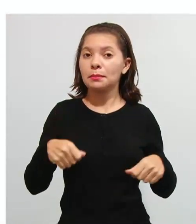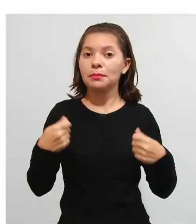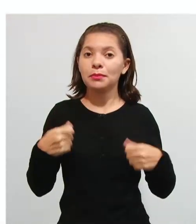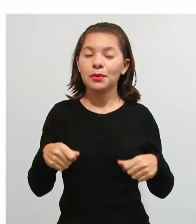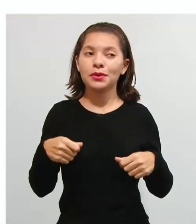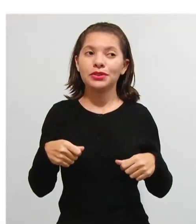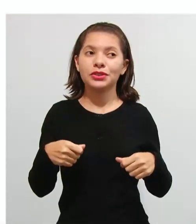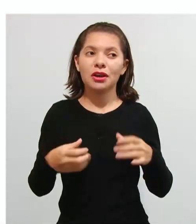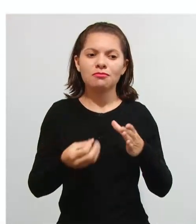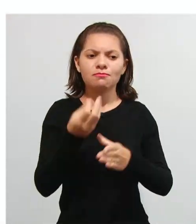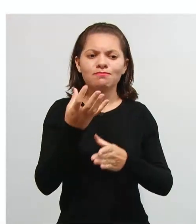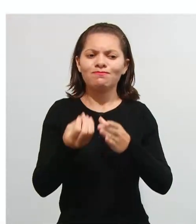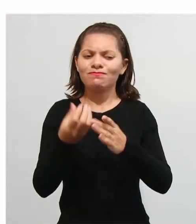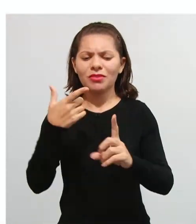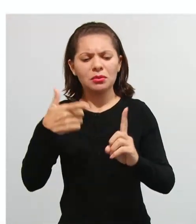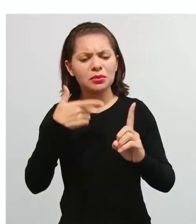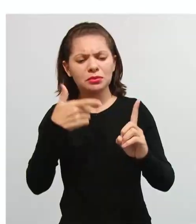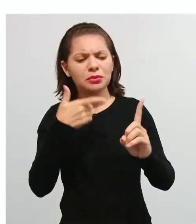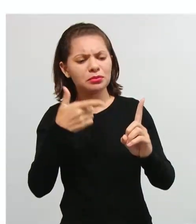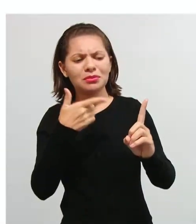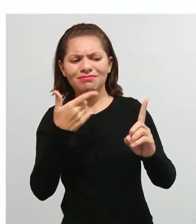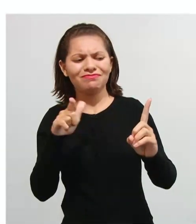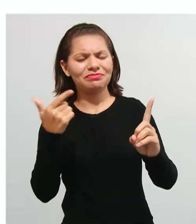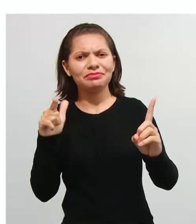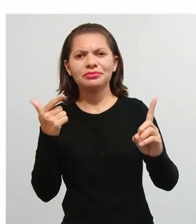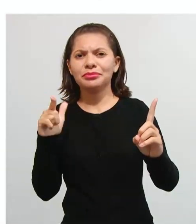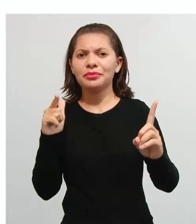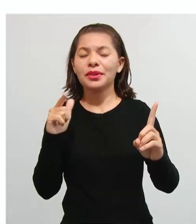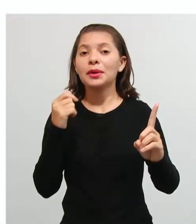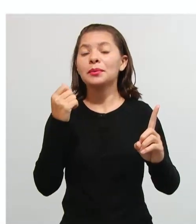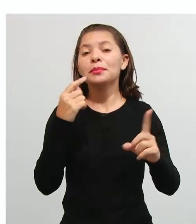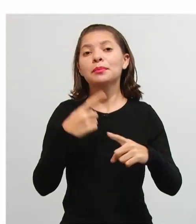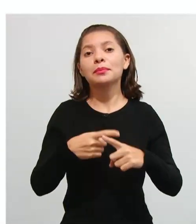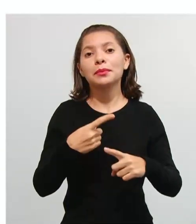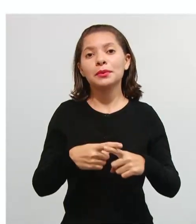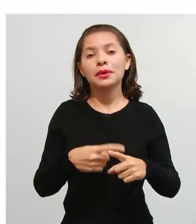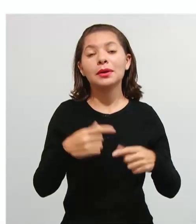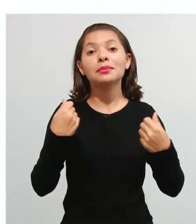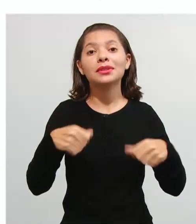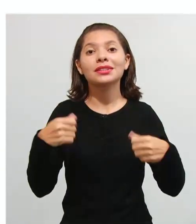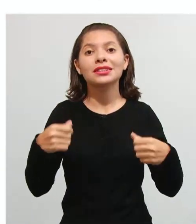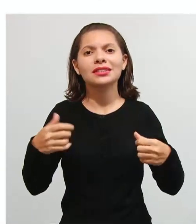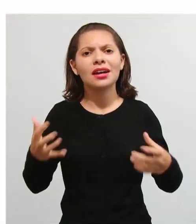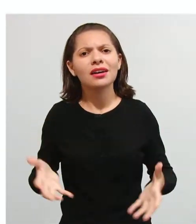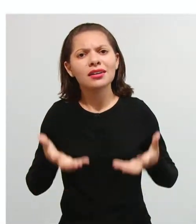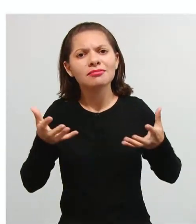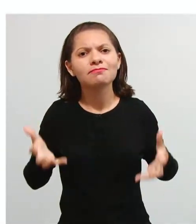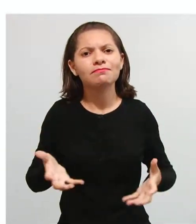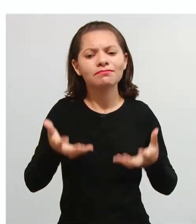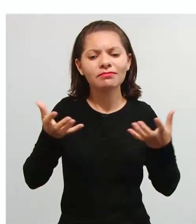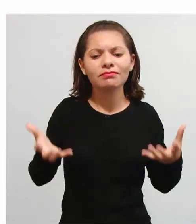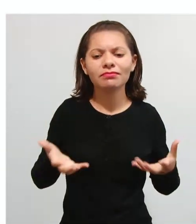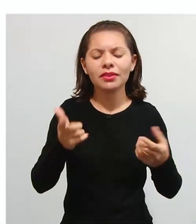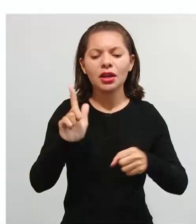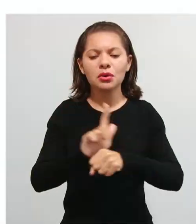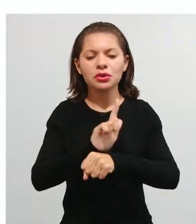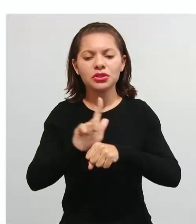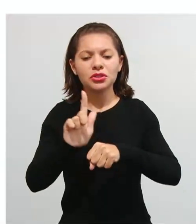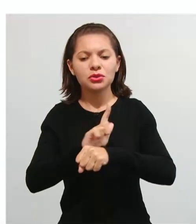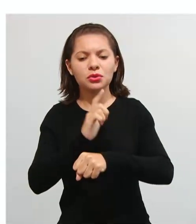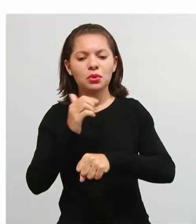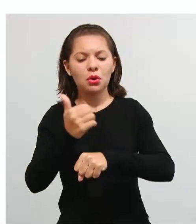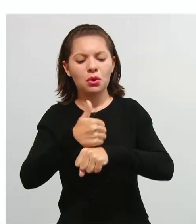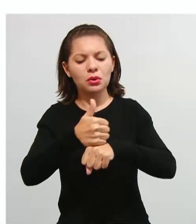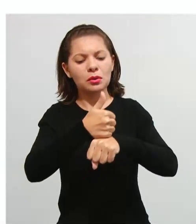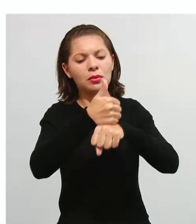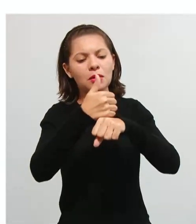ser produtivas nem eficazes, porque é necessário incentivar o gestor para organizar